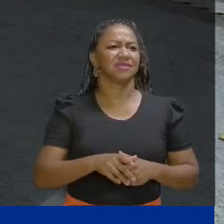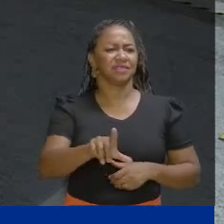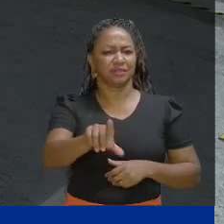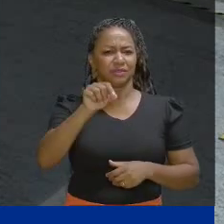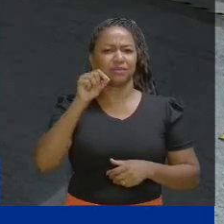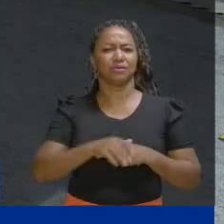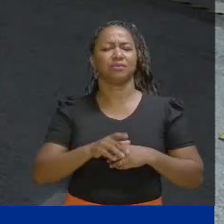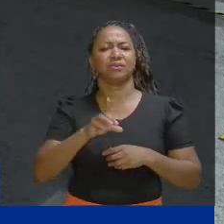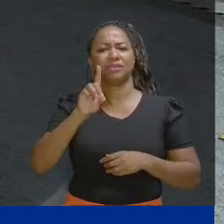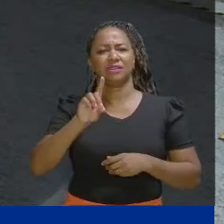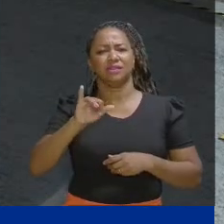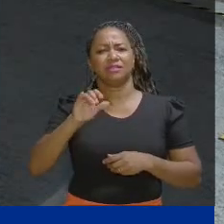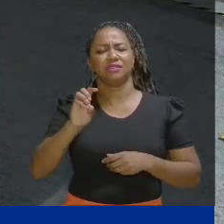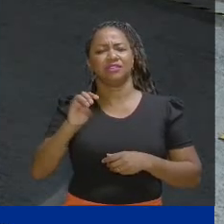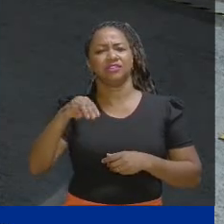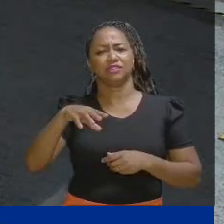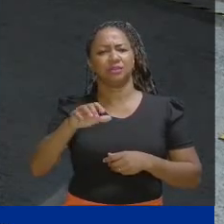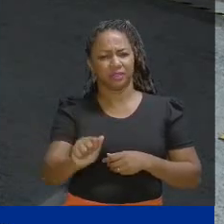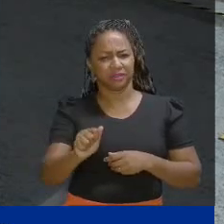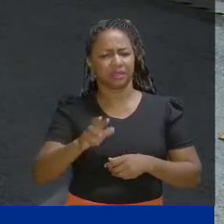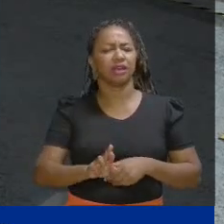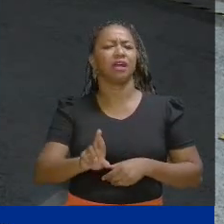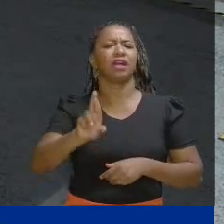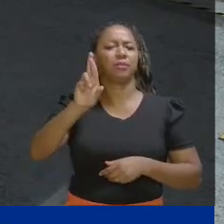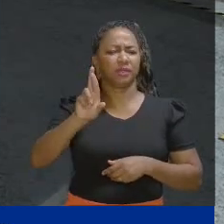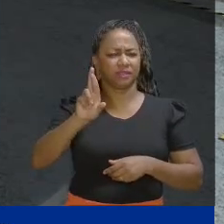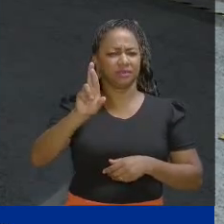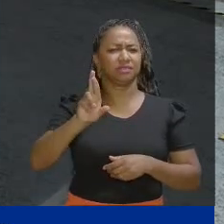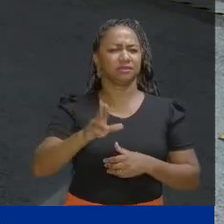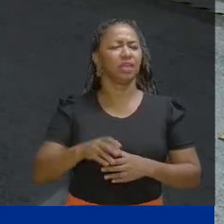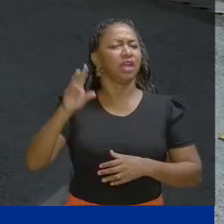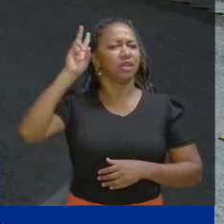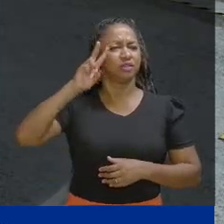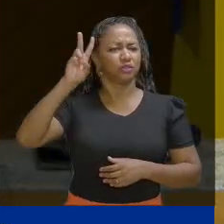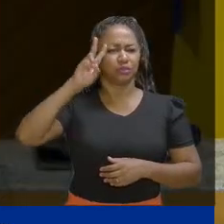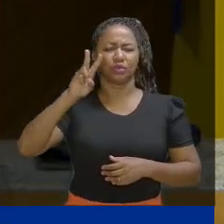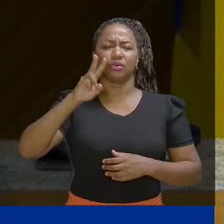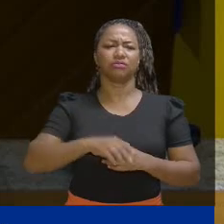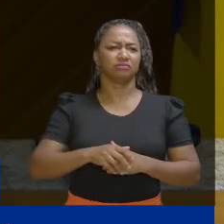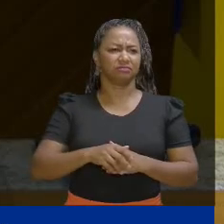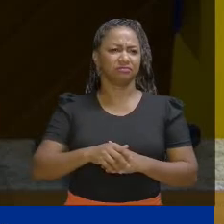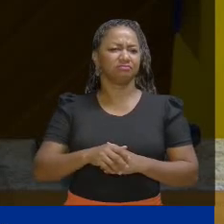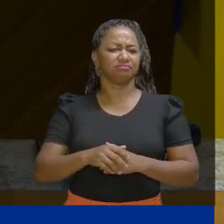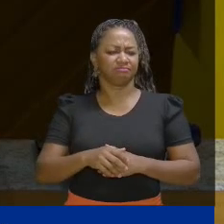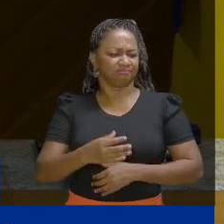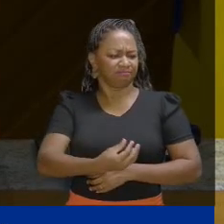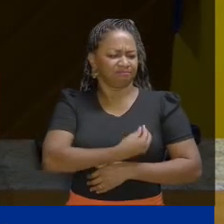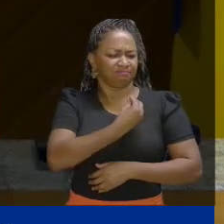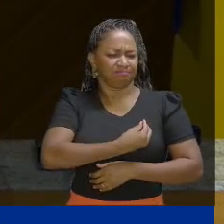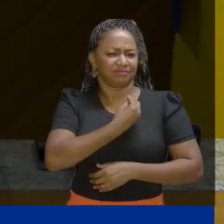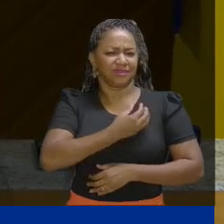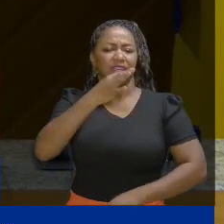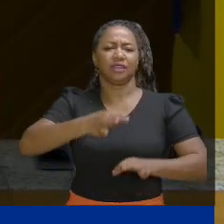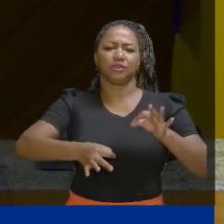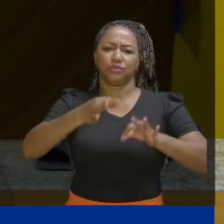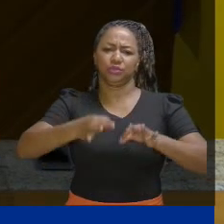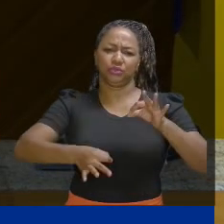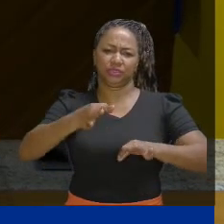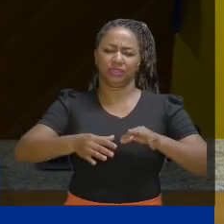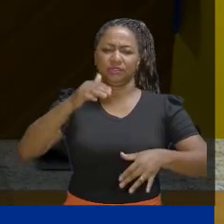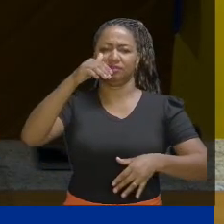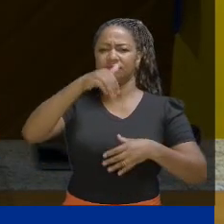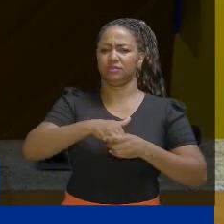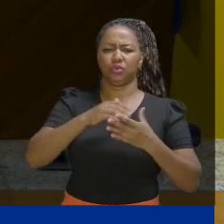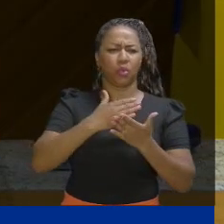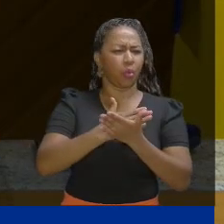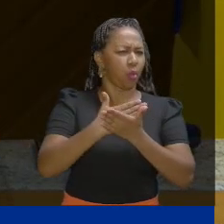escolha da Dilma, que sem dúvida nenhuma representa a história, né, viva dessa justiça eleitoral. Está